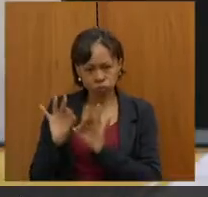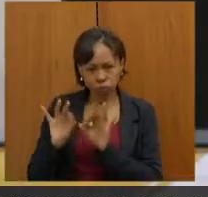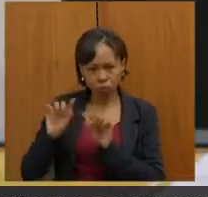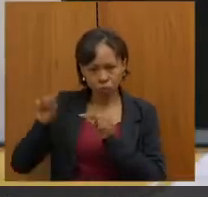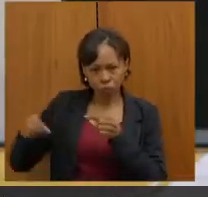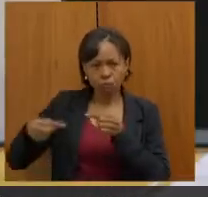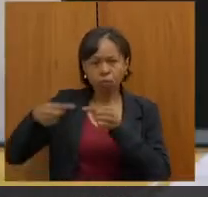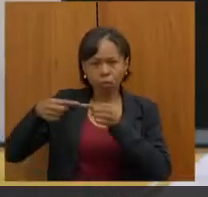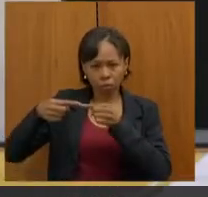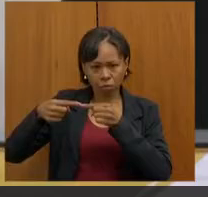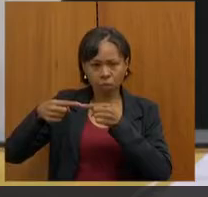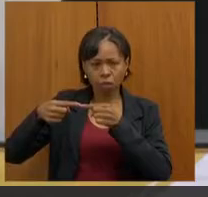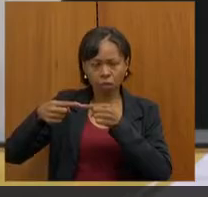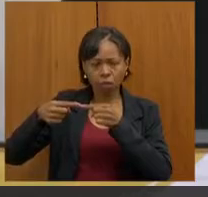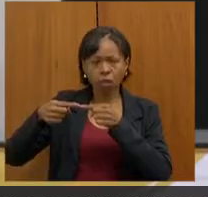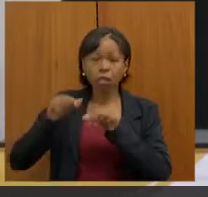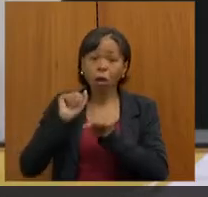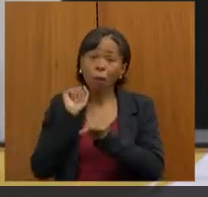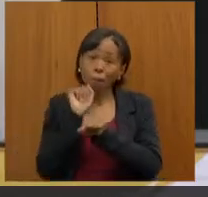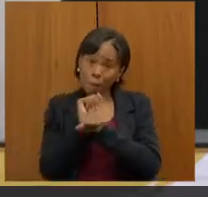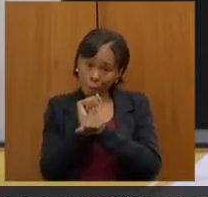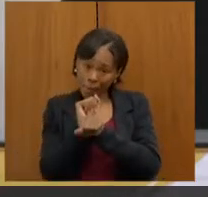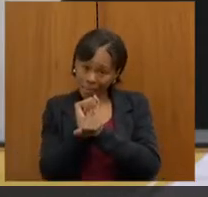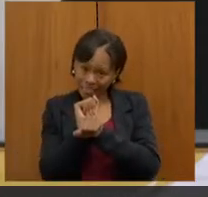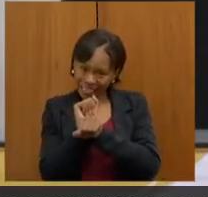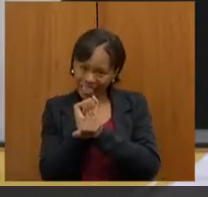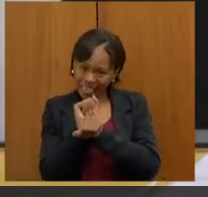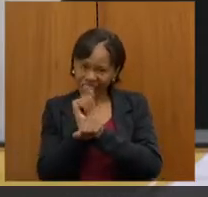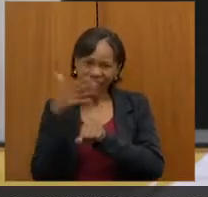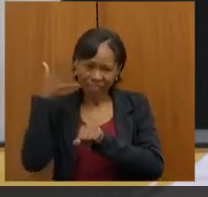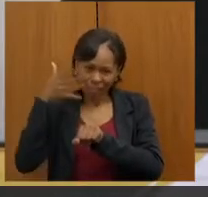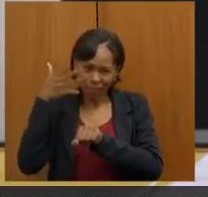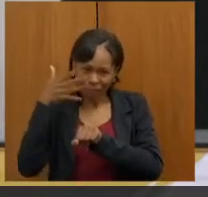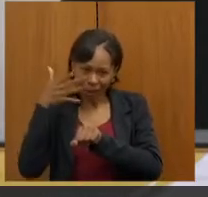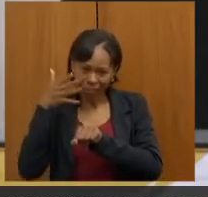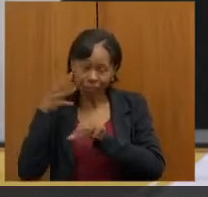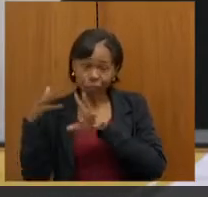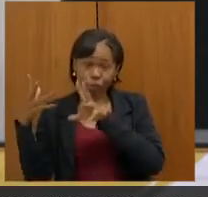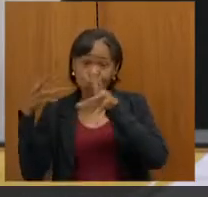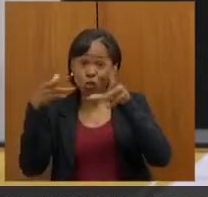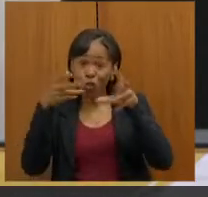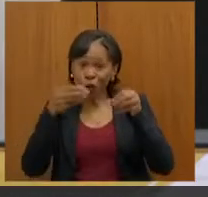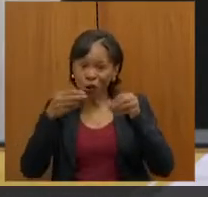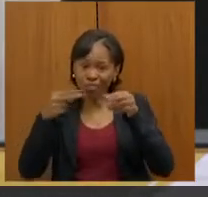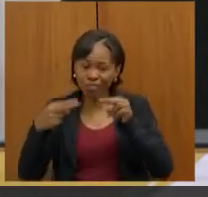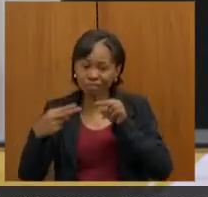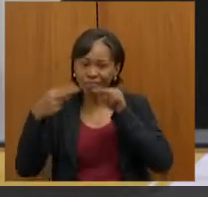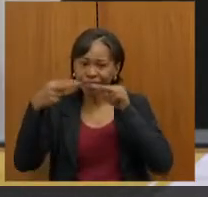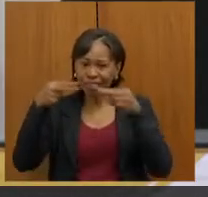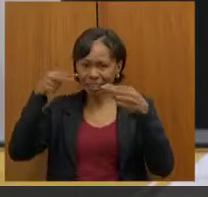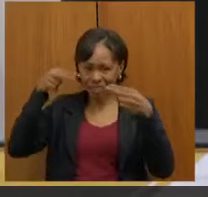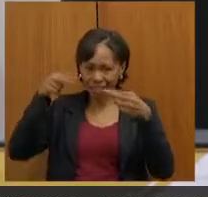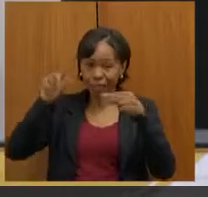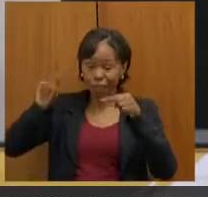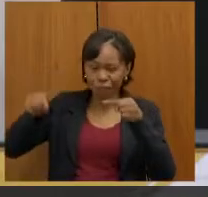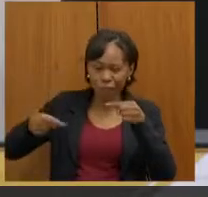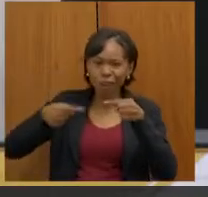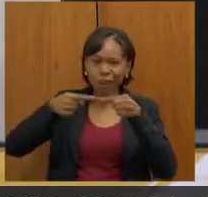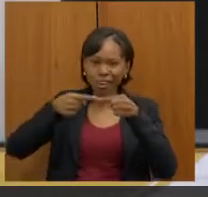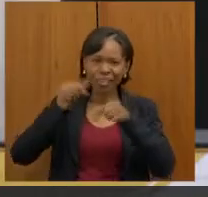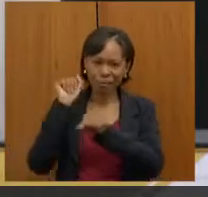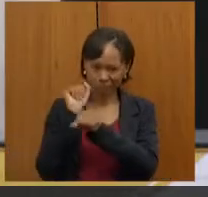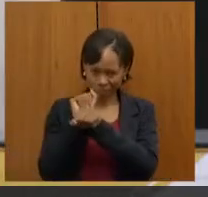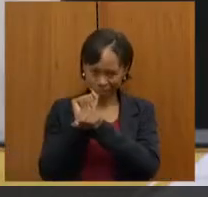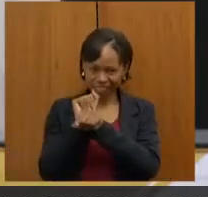eu vou suspender um pouquinho nosso debate para que todos e todas que estão estavam conectadas possam se reabilitar aqui e reconectar estão